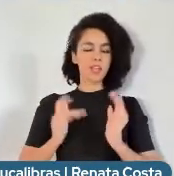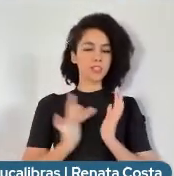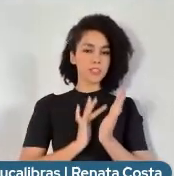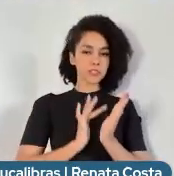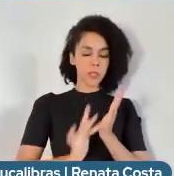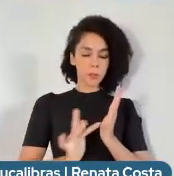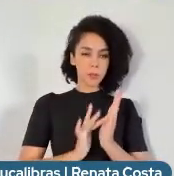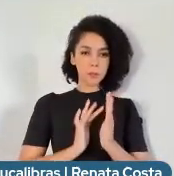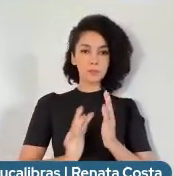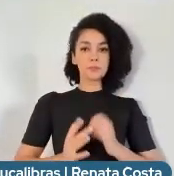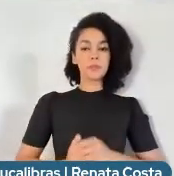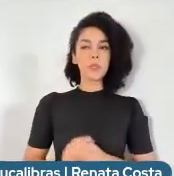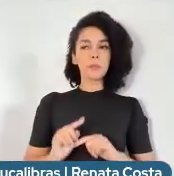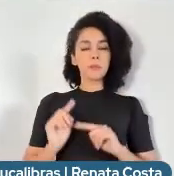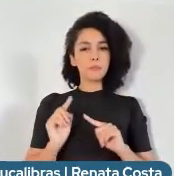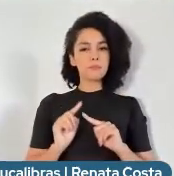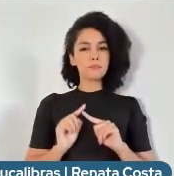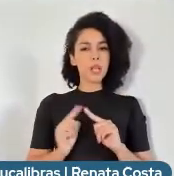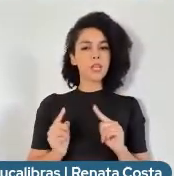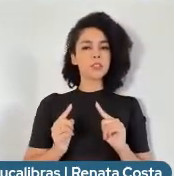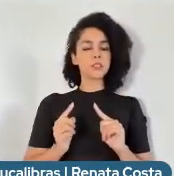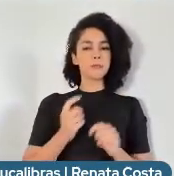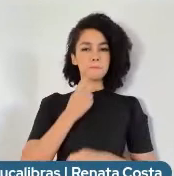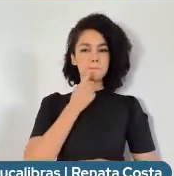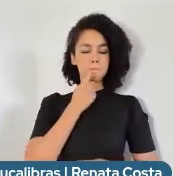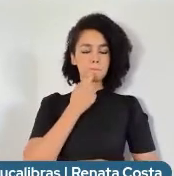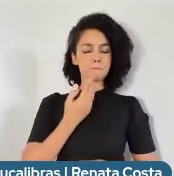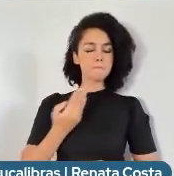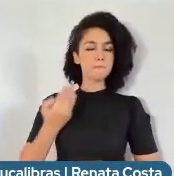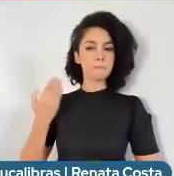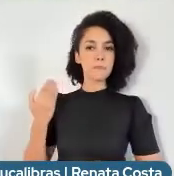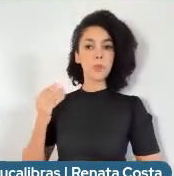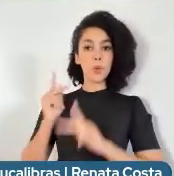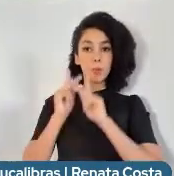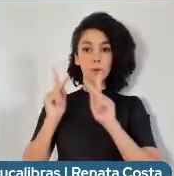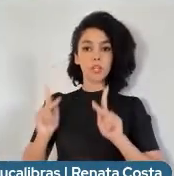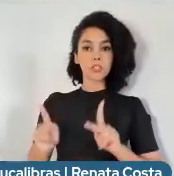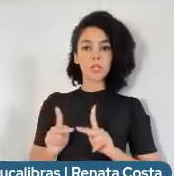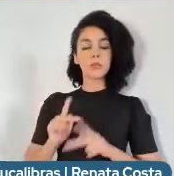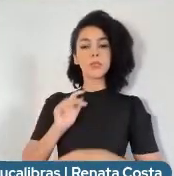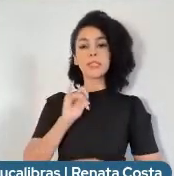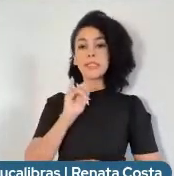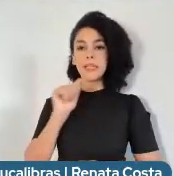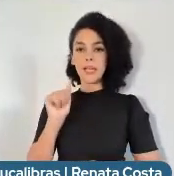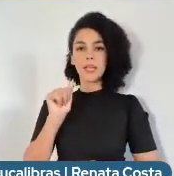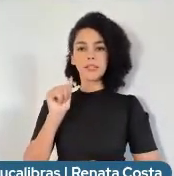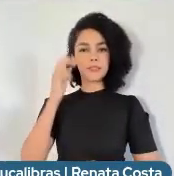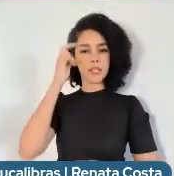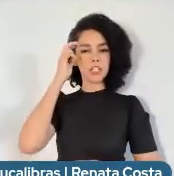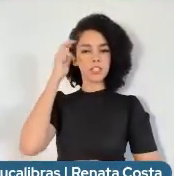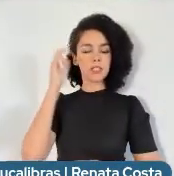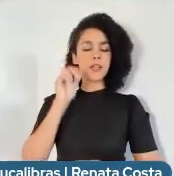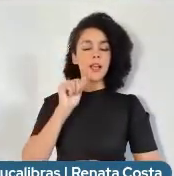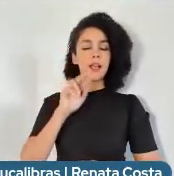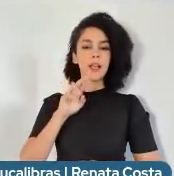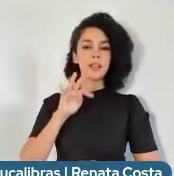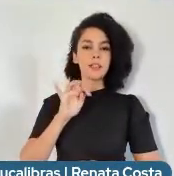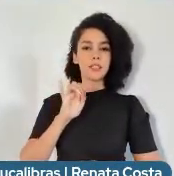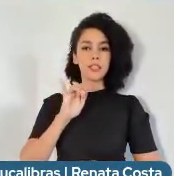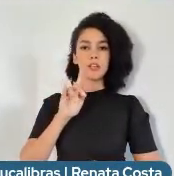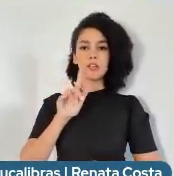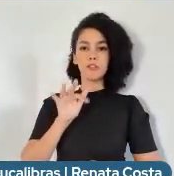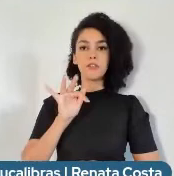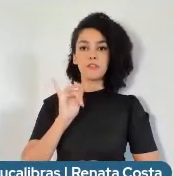mais recentemente, o seu projeto de inteligência artificial foi aprovado na Câmara